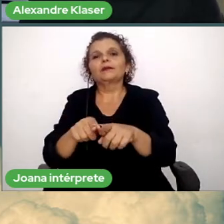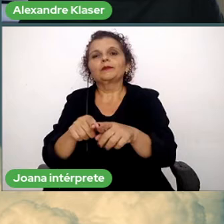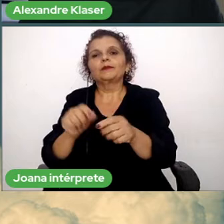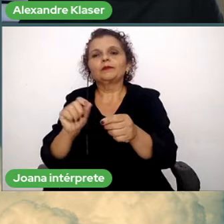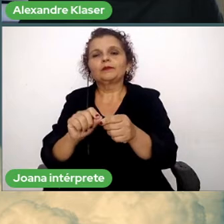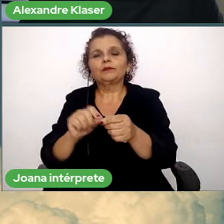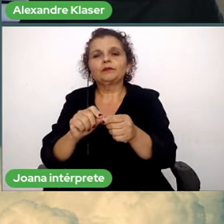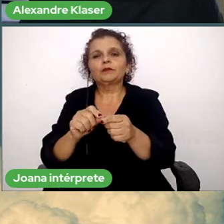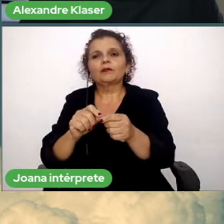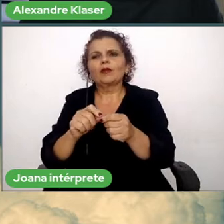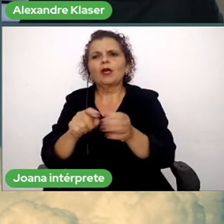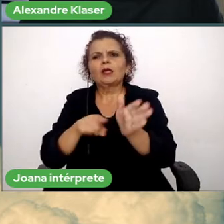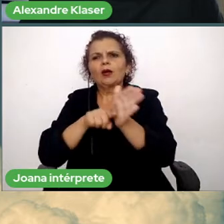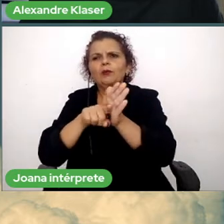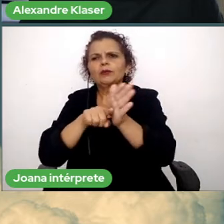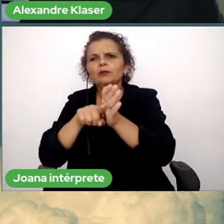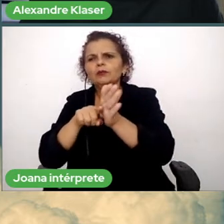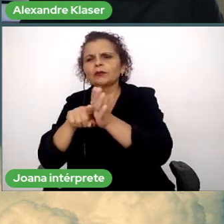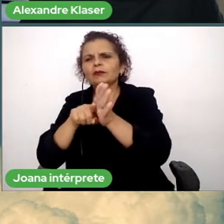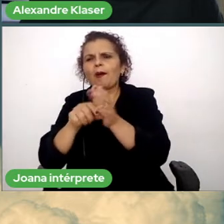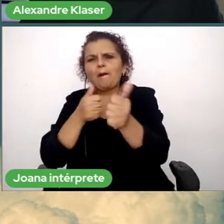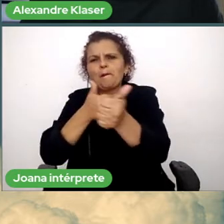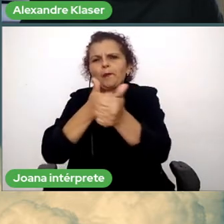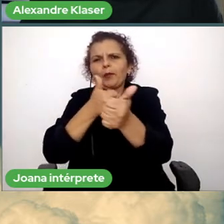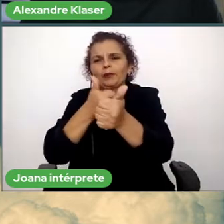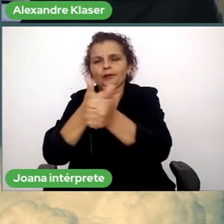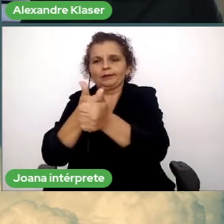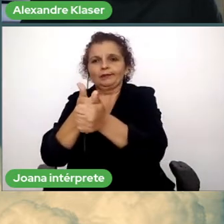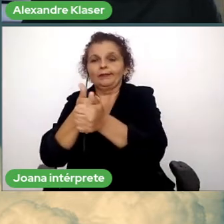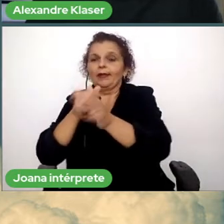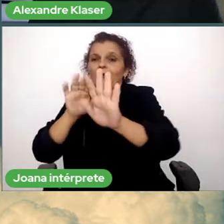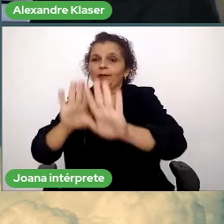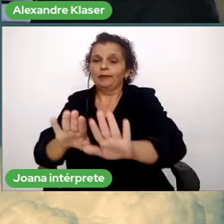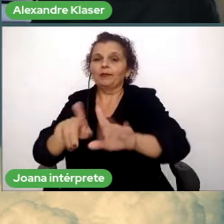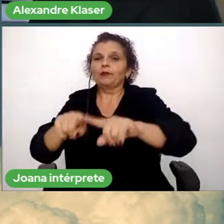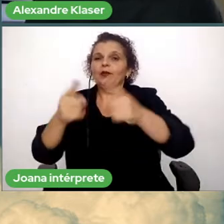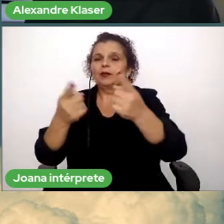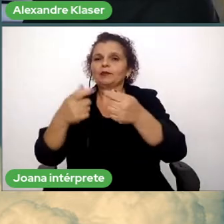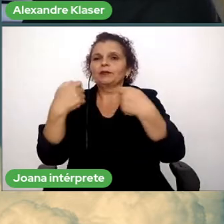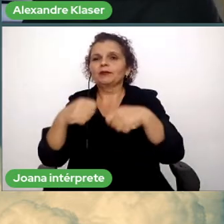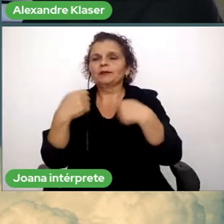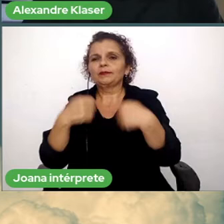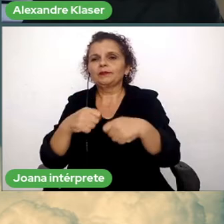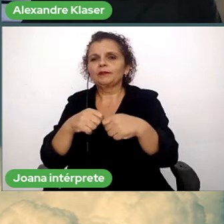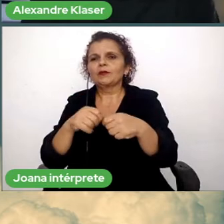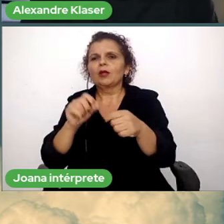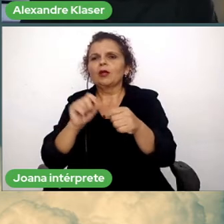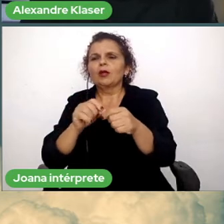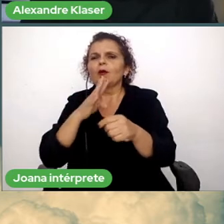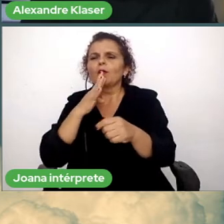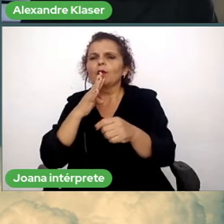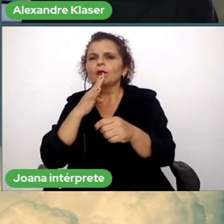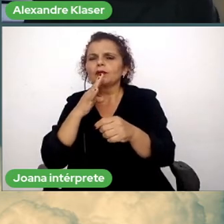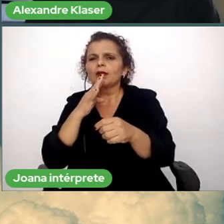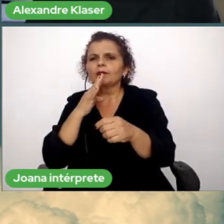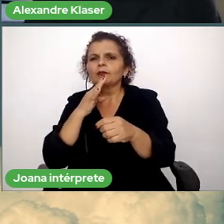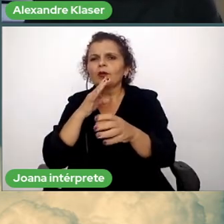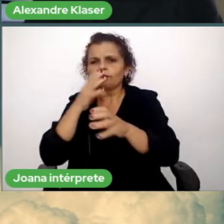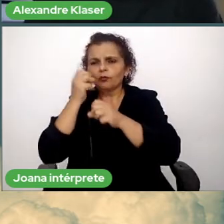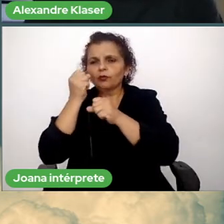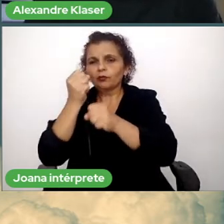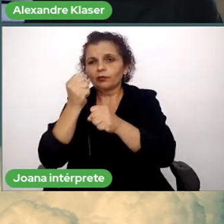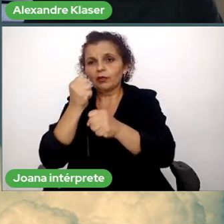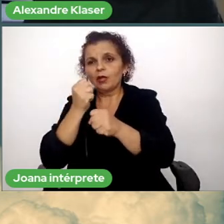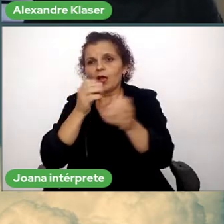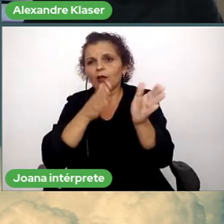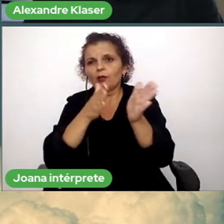uma fiscalização mais de perto. E é bem o contrário disso. A gente tem que garantir que, havendo uma mecânica conhecida, nós temos que confiar na mecânica, confiar no processo e